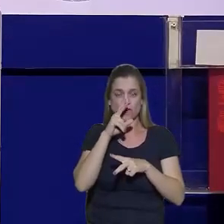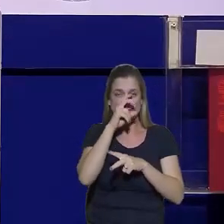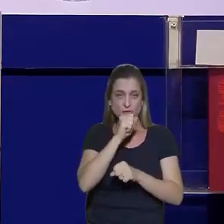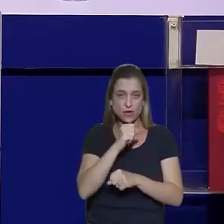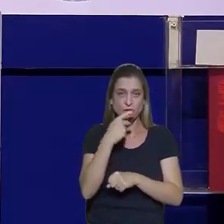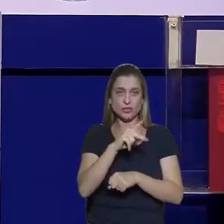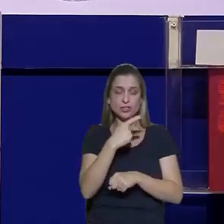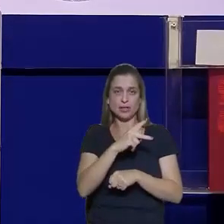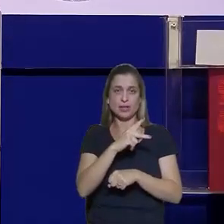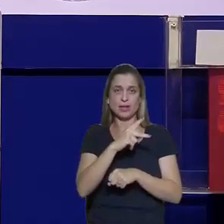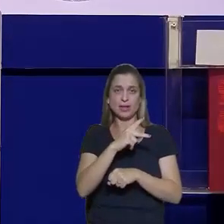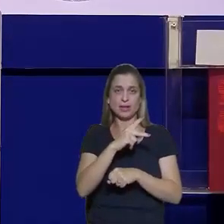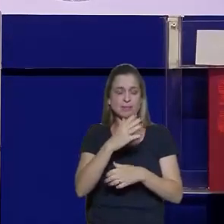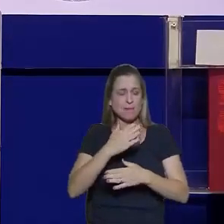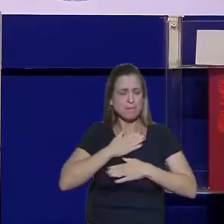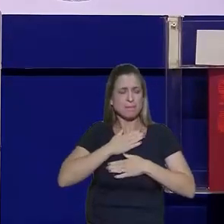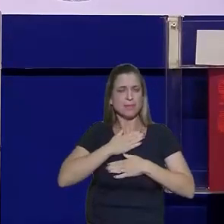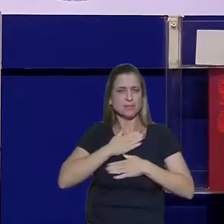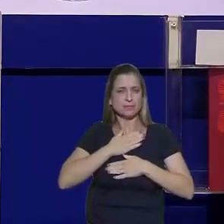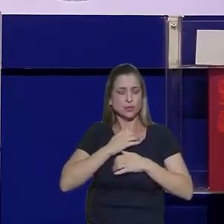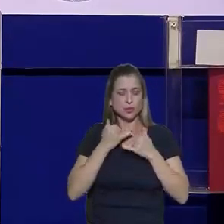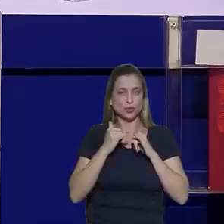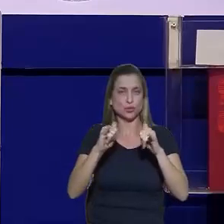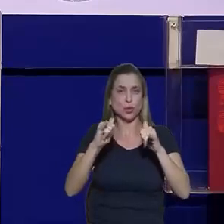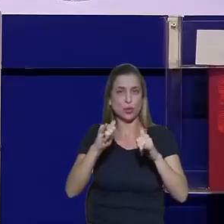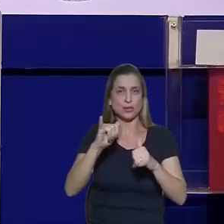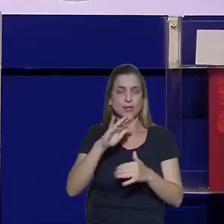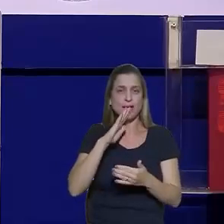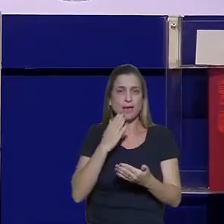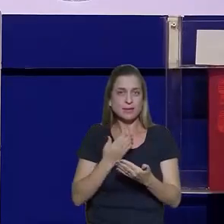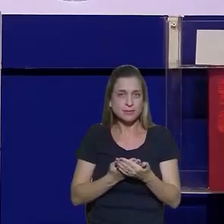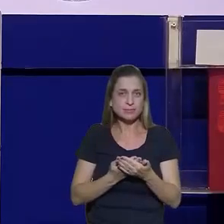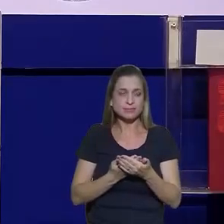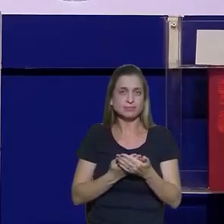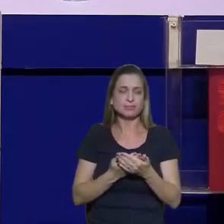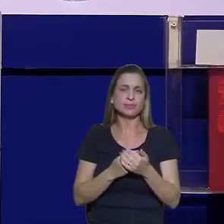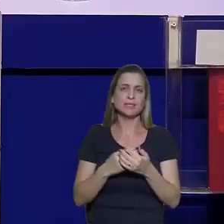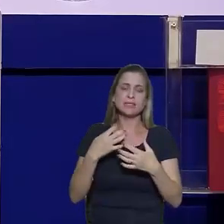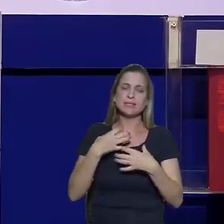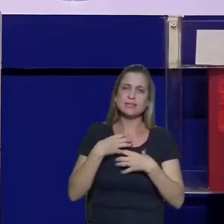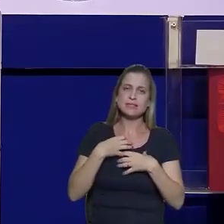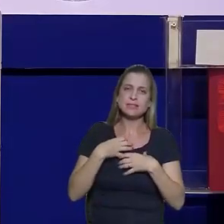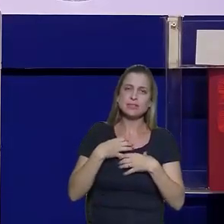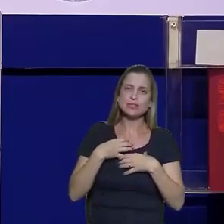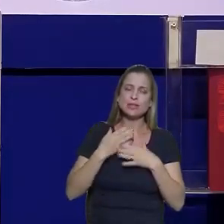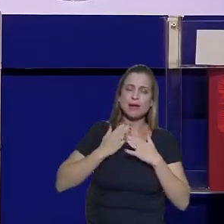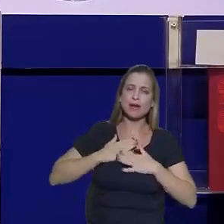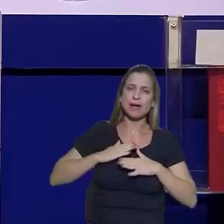emparedava entre o choque e o encantamento. Para aliviar a pressão, ela disfarçava em